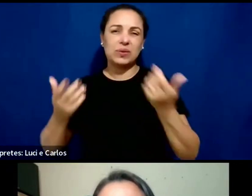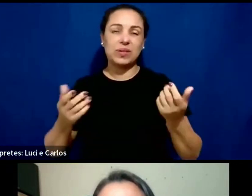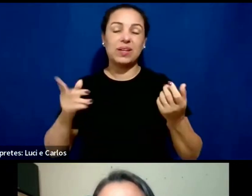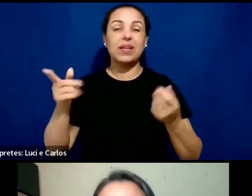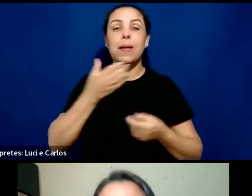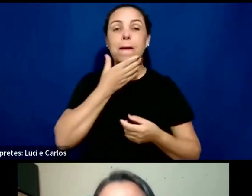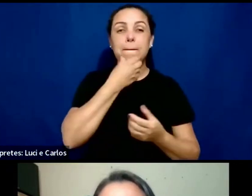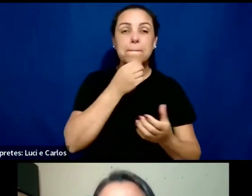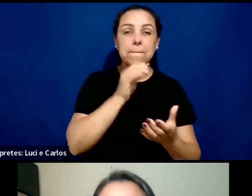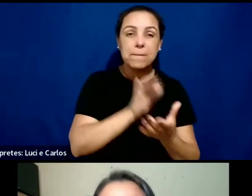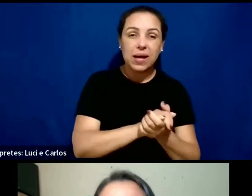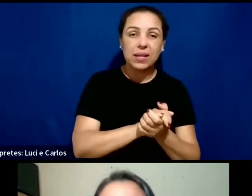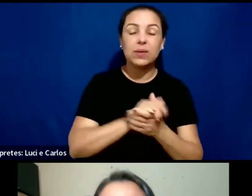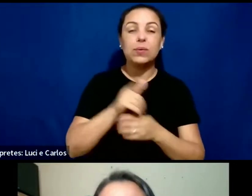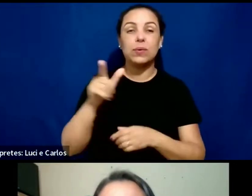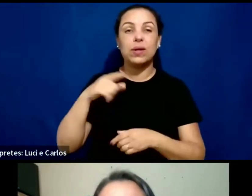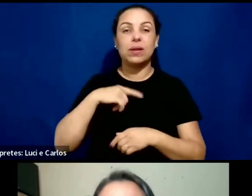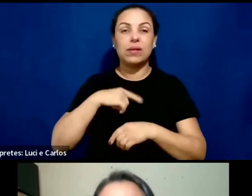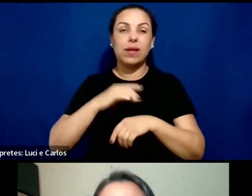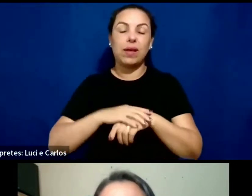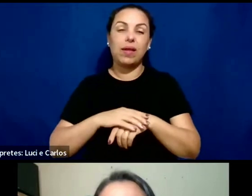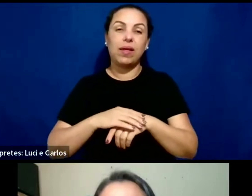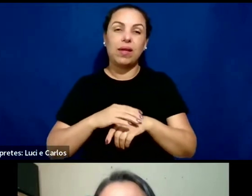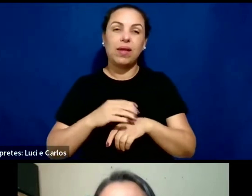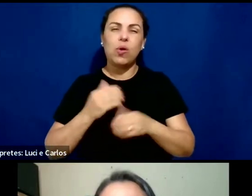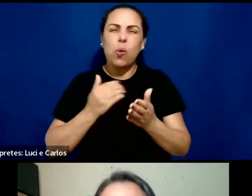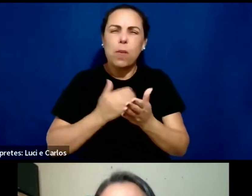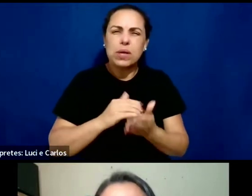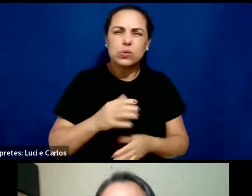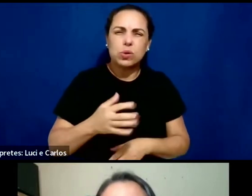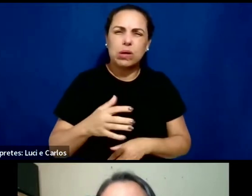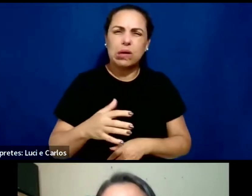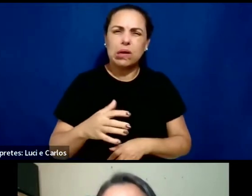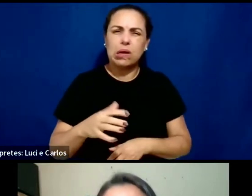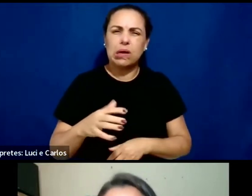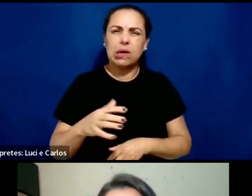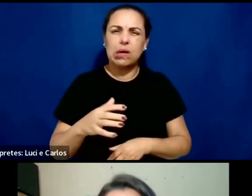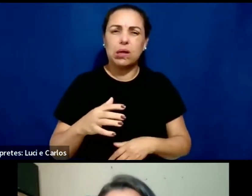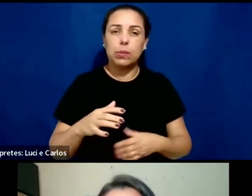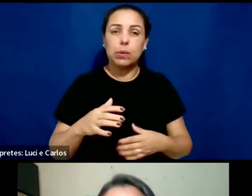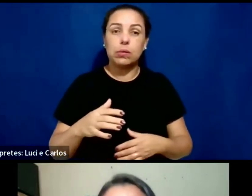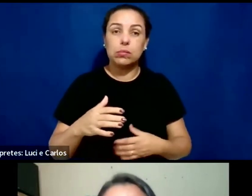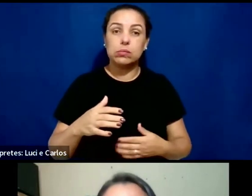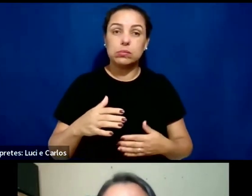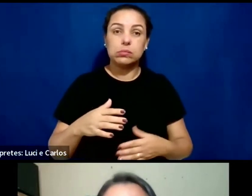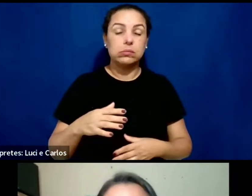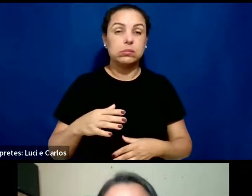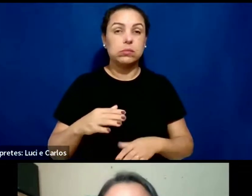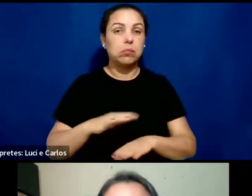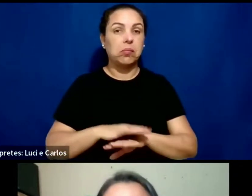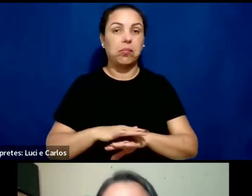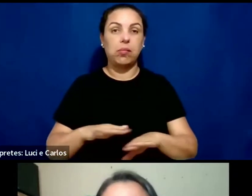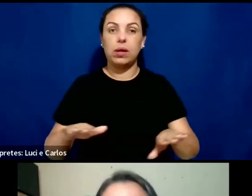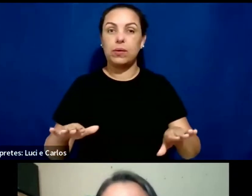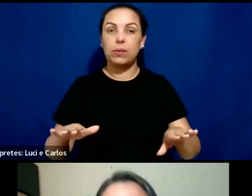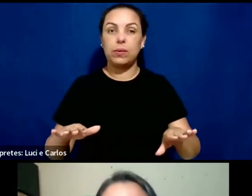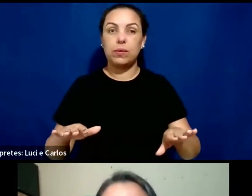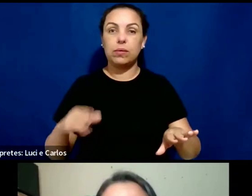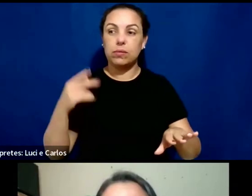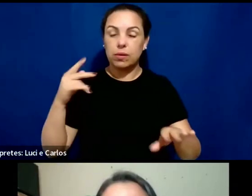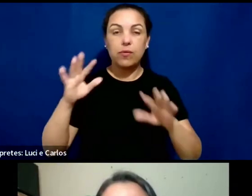gente tem um sushi. E aí e ele também parou de tremer. Então, assim, as melhoras são inúmeras que a gente teve,